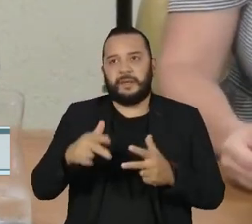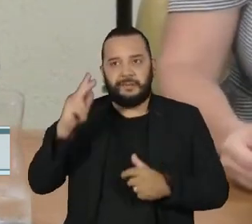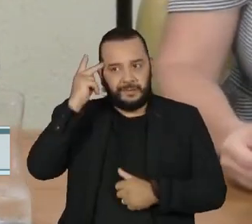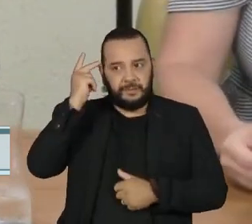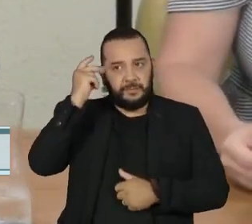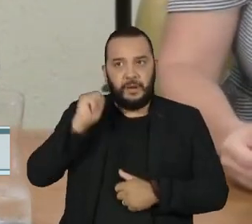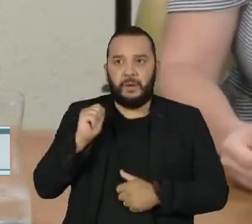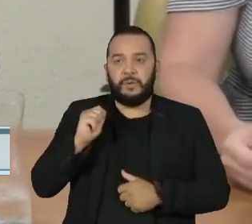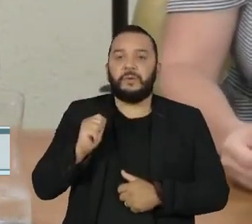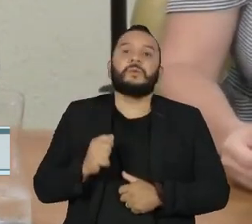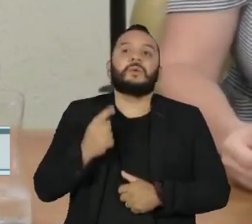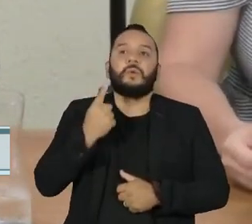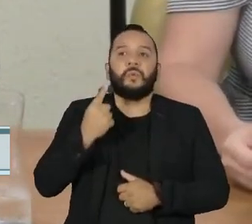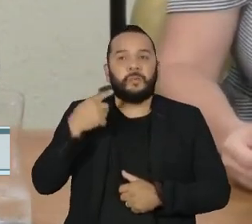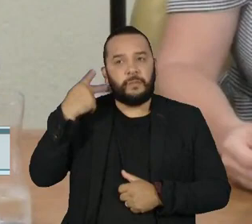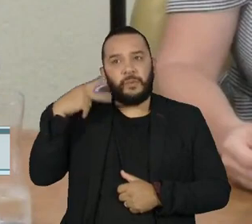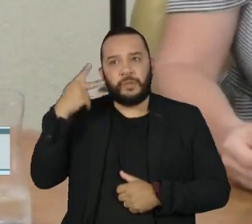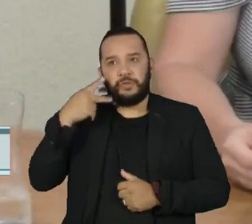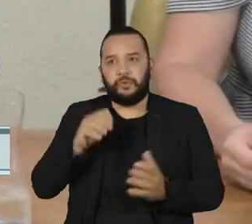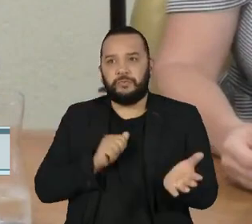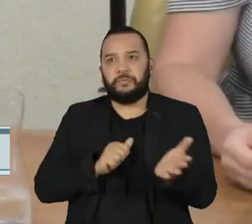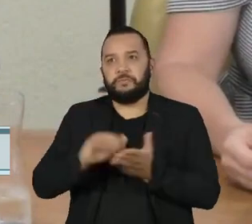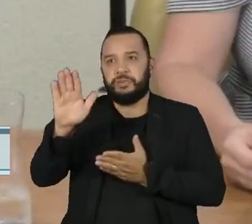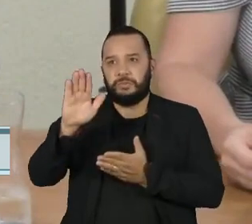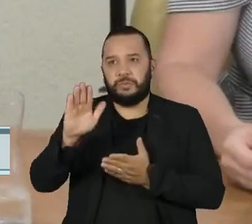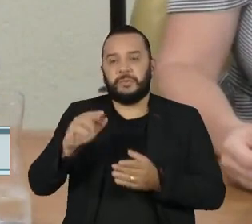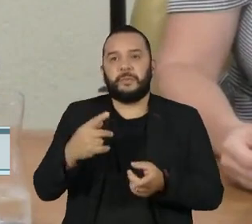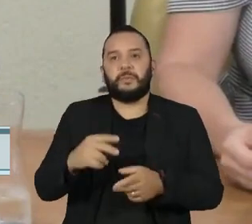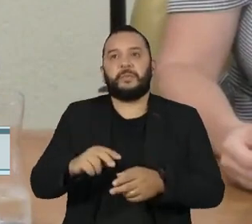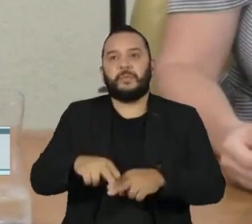Paulistana que um parlamentar será cassado por racismo